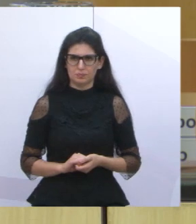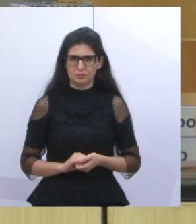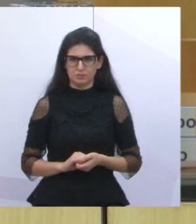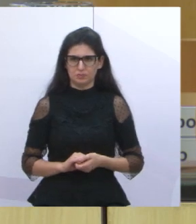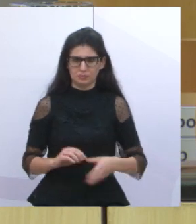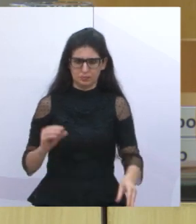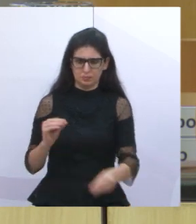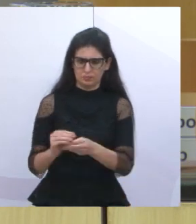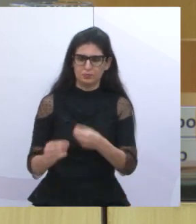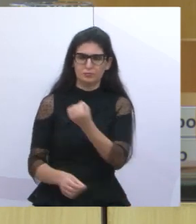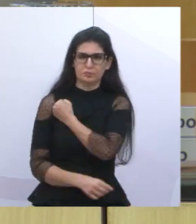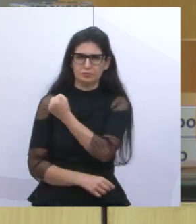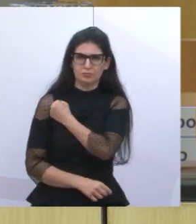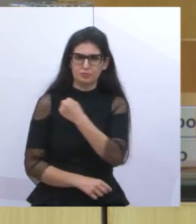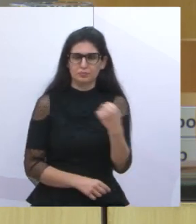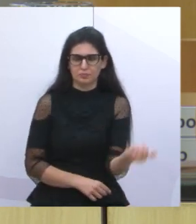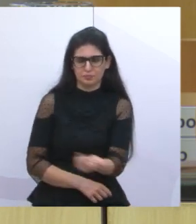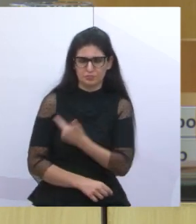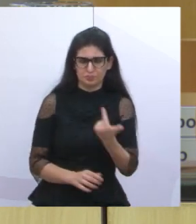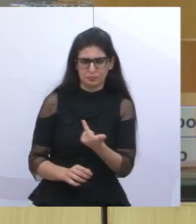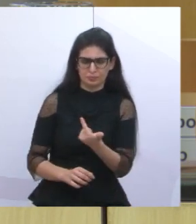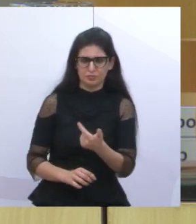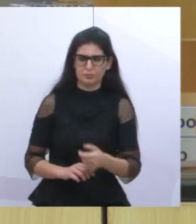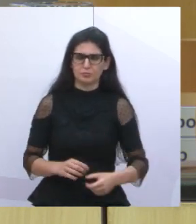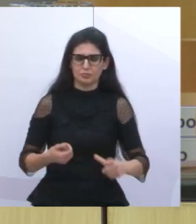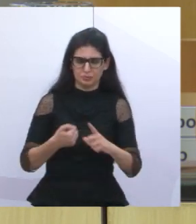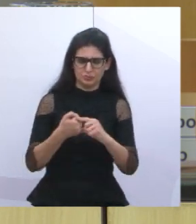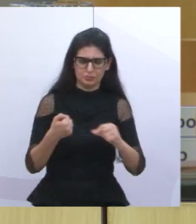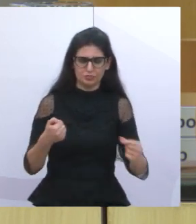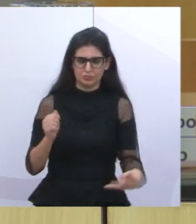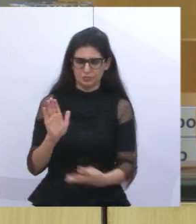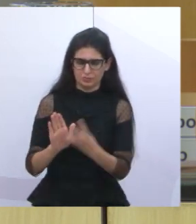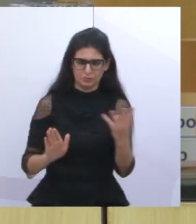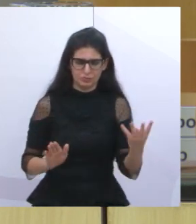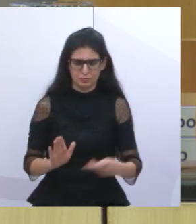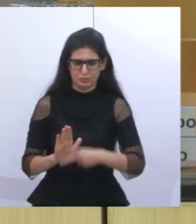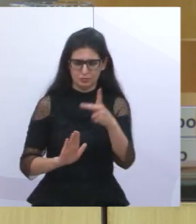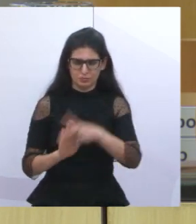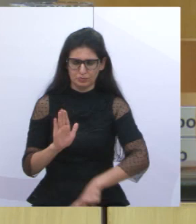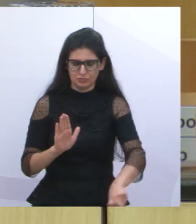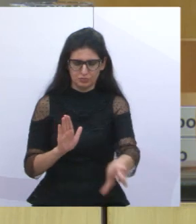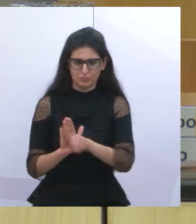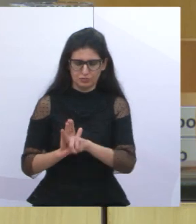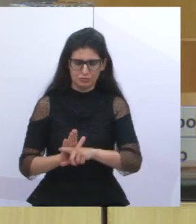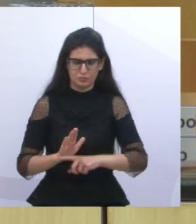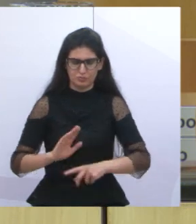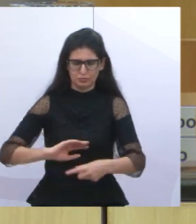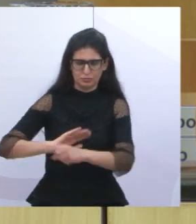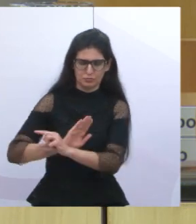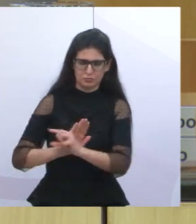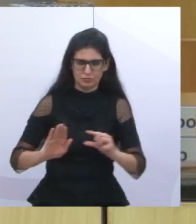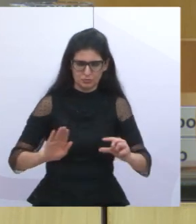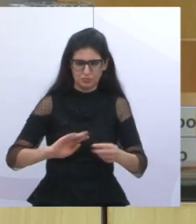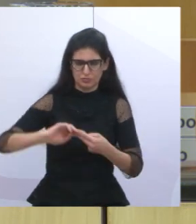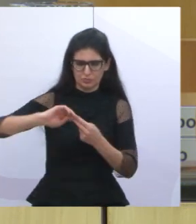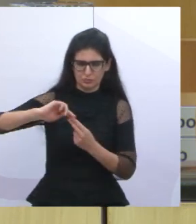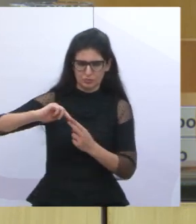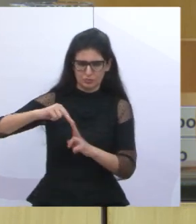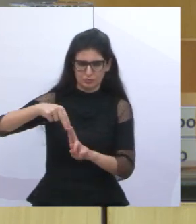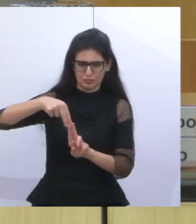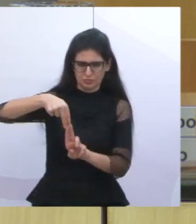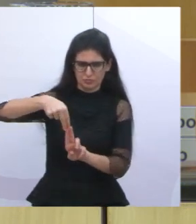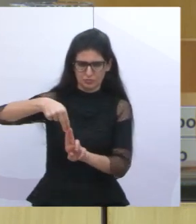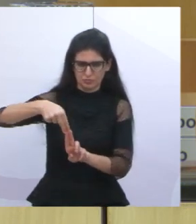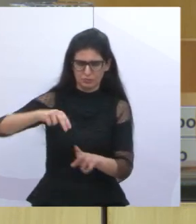Emenda número 2. O artigo 4º do projeto de lei em epígrafe passa a ter a seguinte